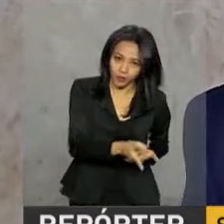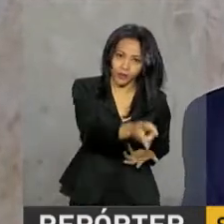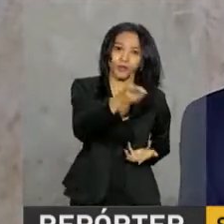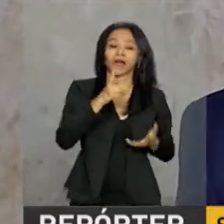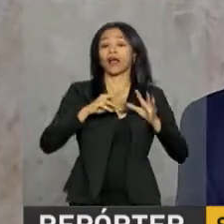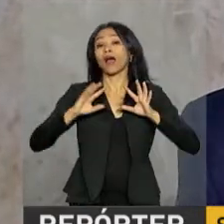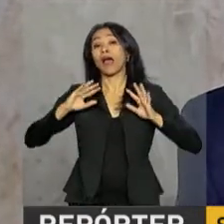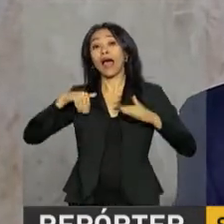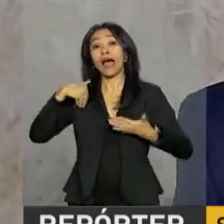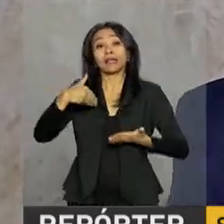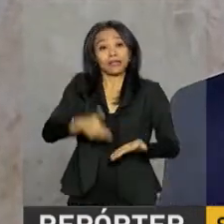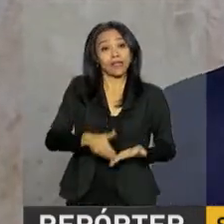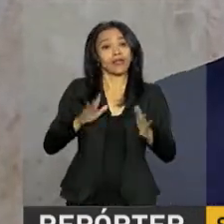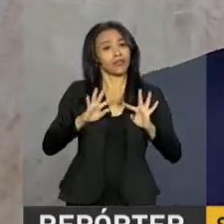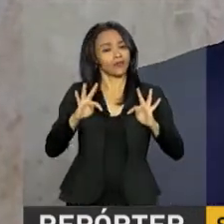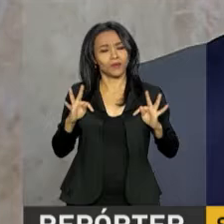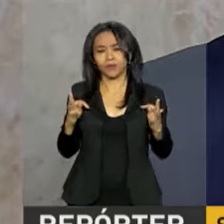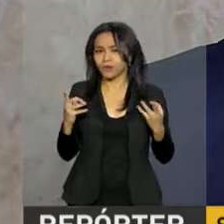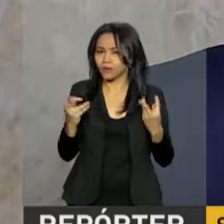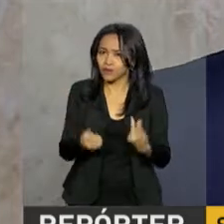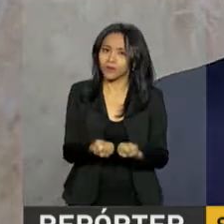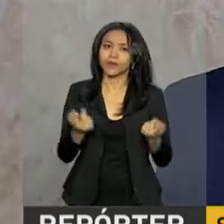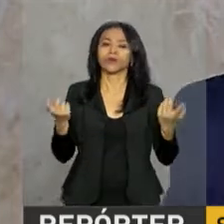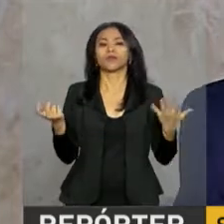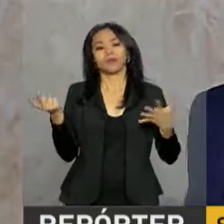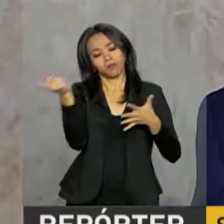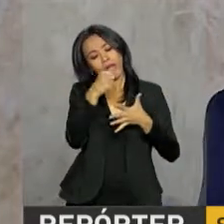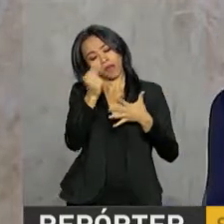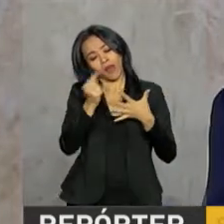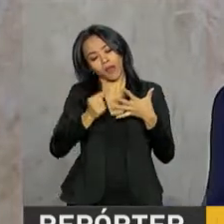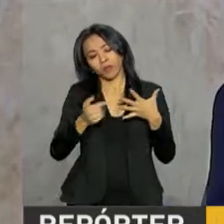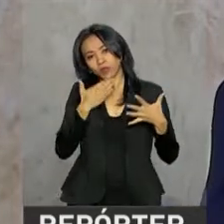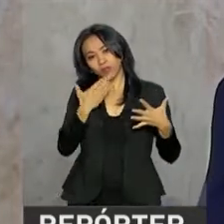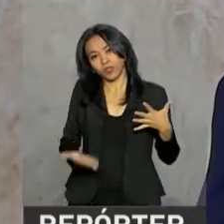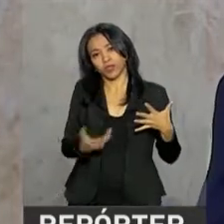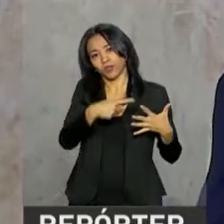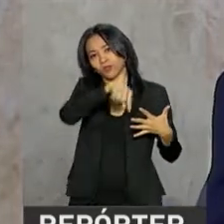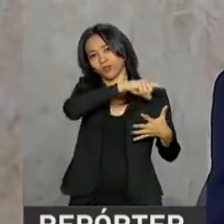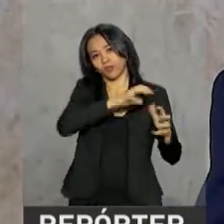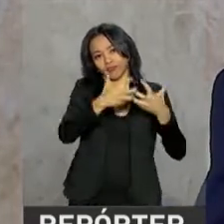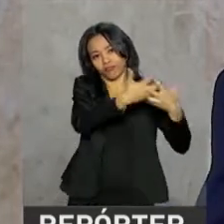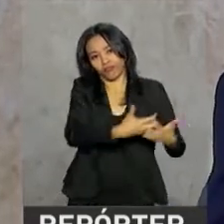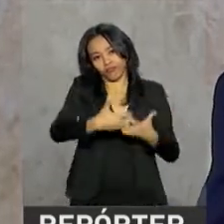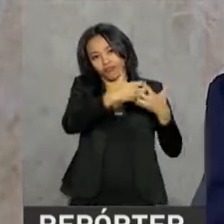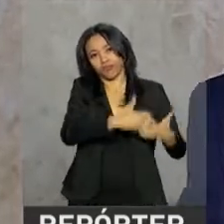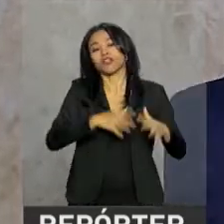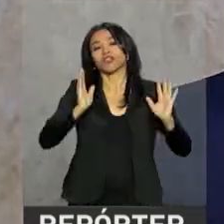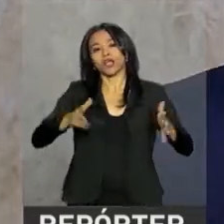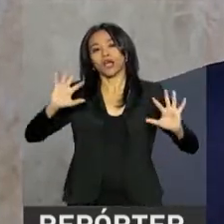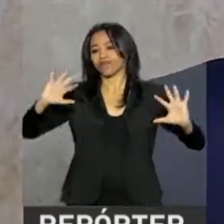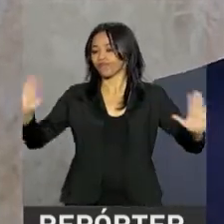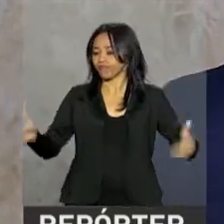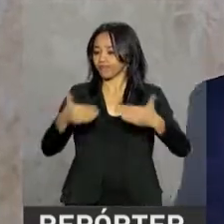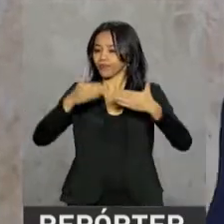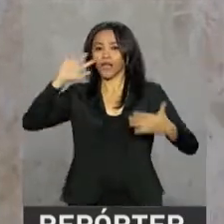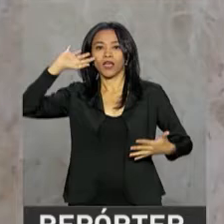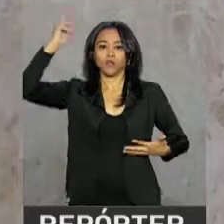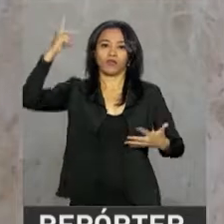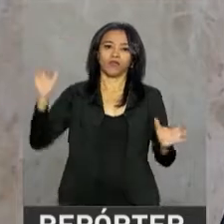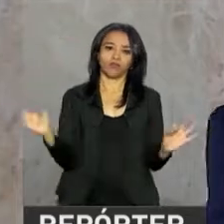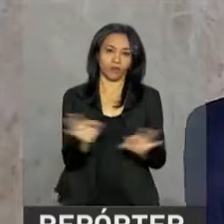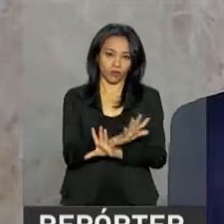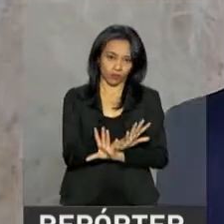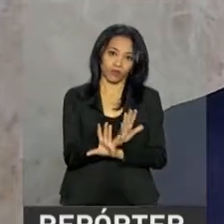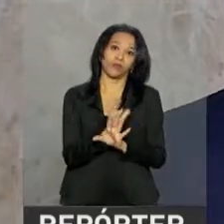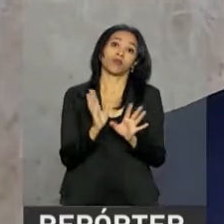aspectos é da questão estejam devidamente equacionados sanados resolvidos e aí